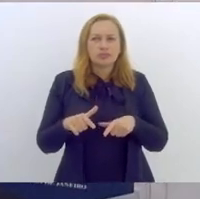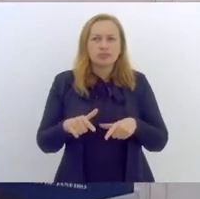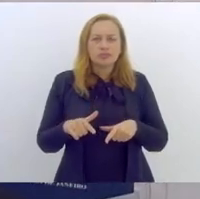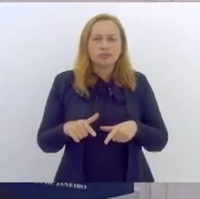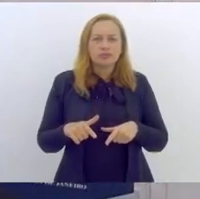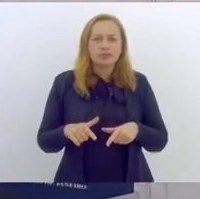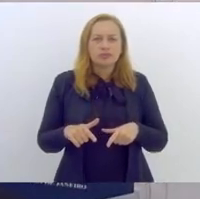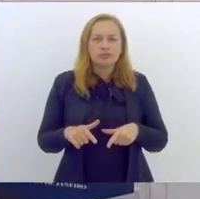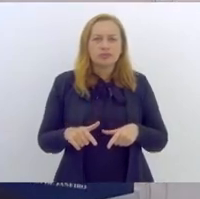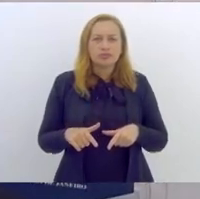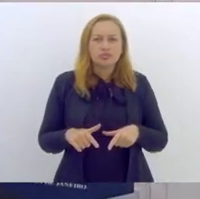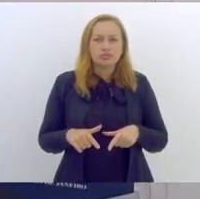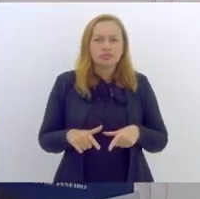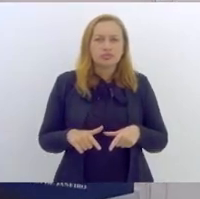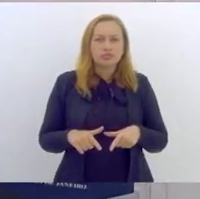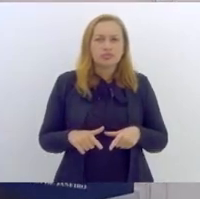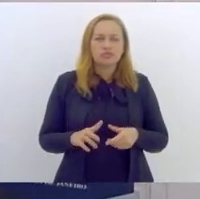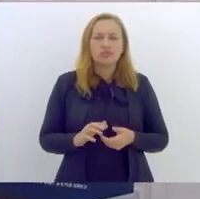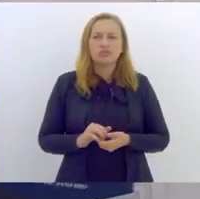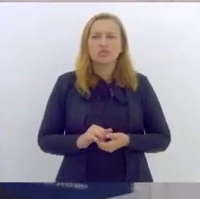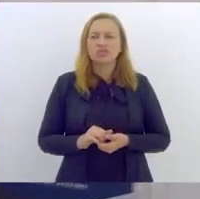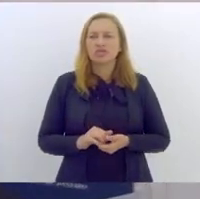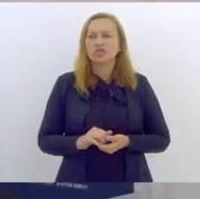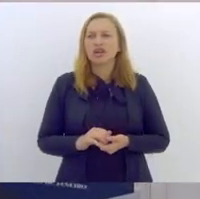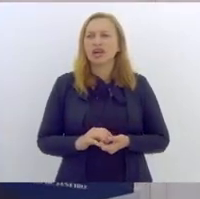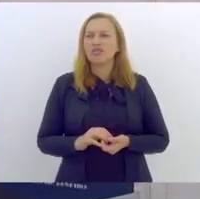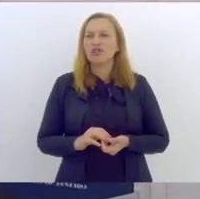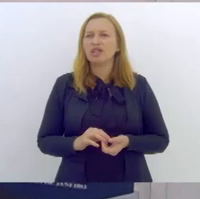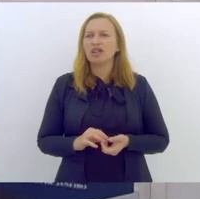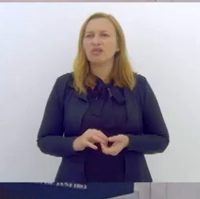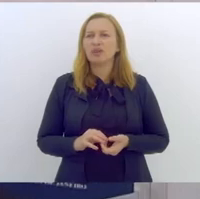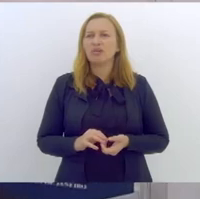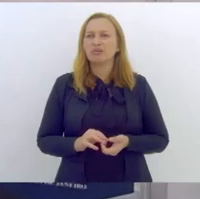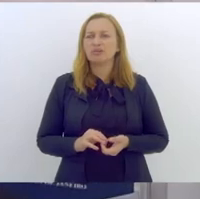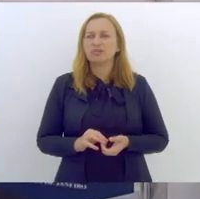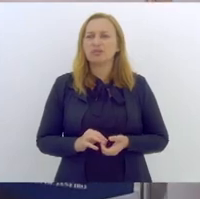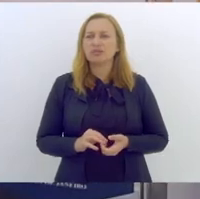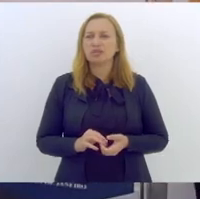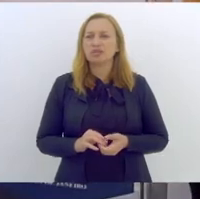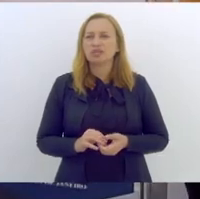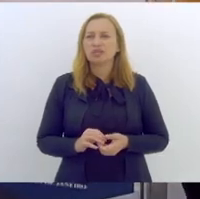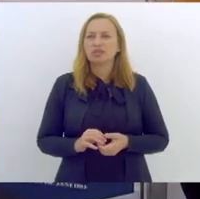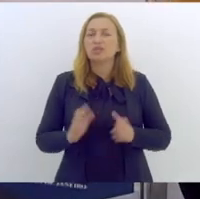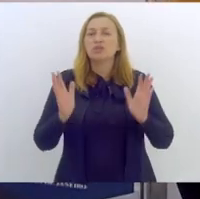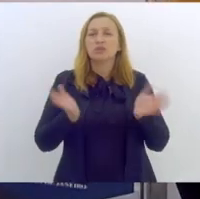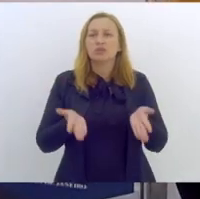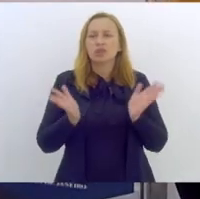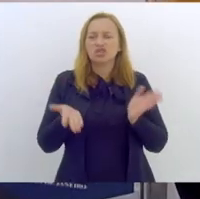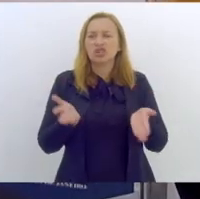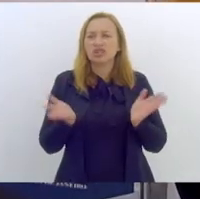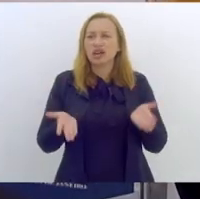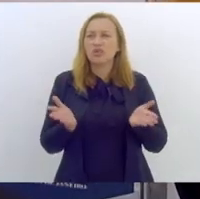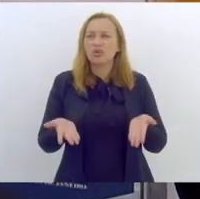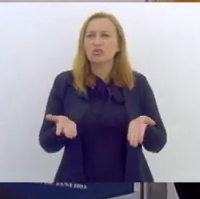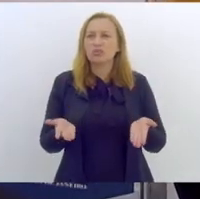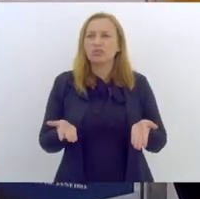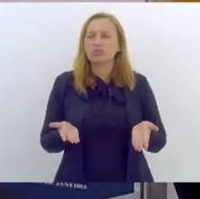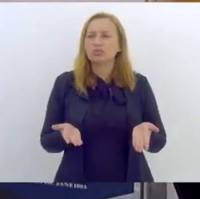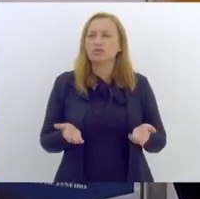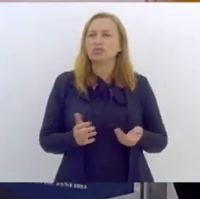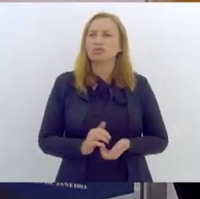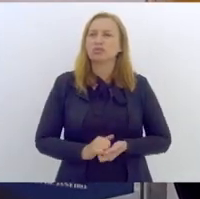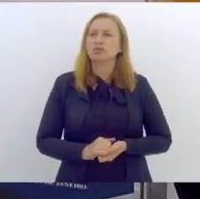já galgando as promoções mas de qualquer forma hoje nós nos encontramos da seguinte